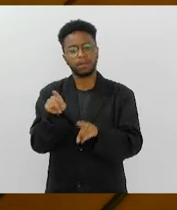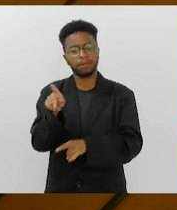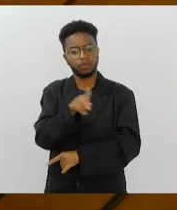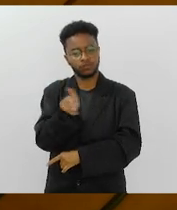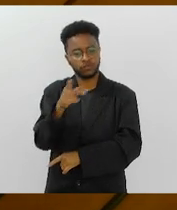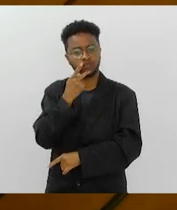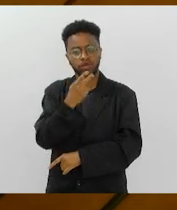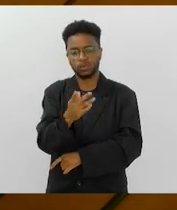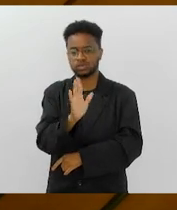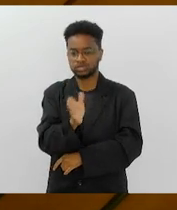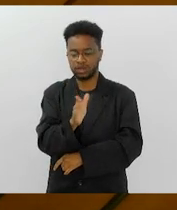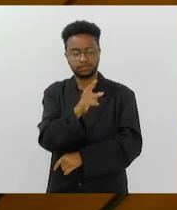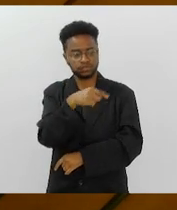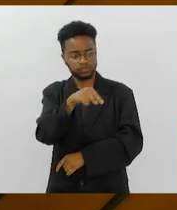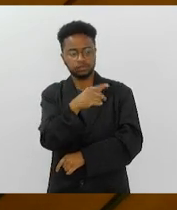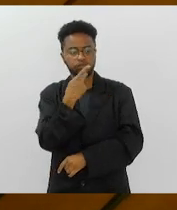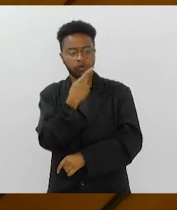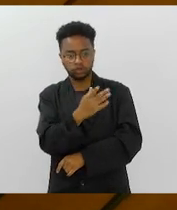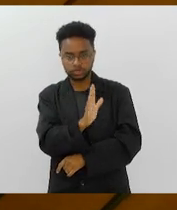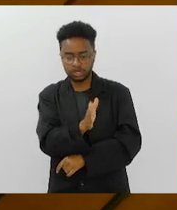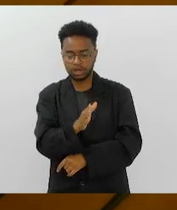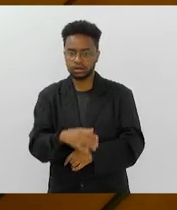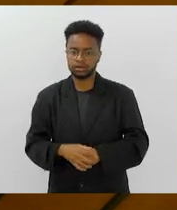abordou. Mas